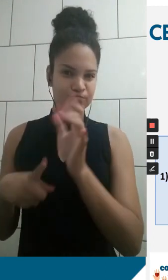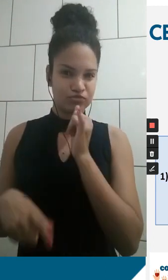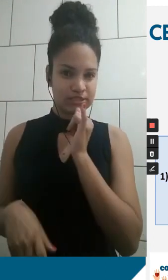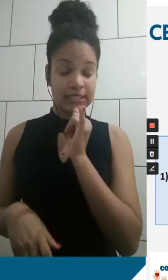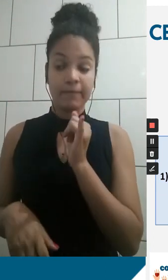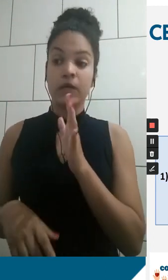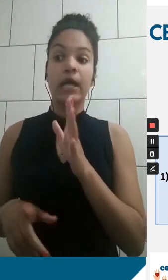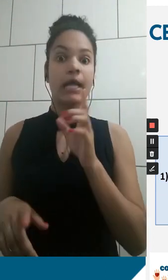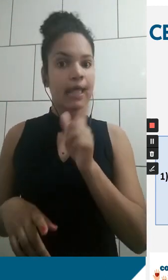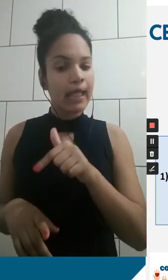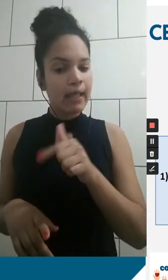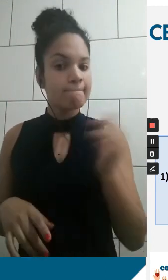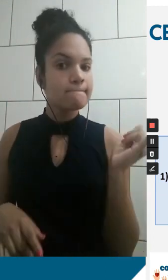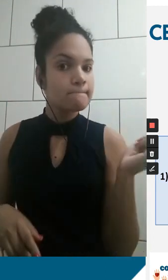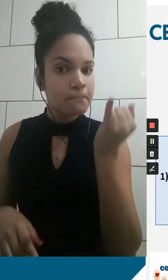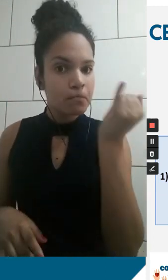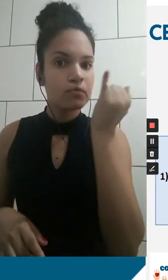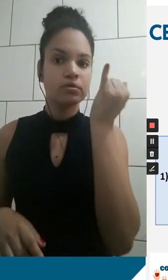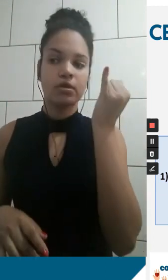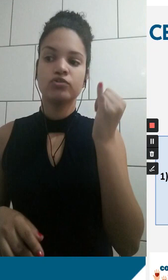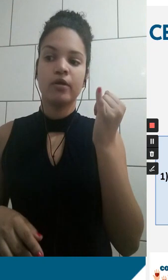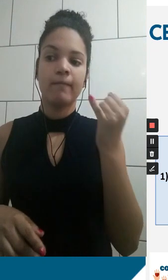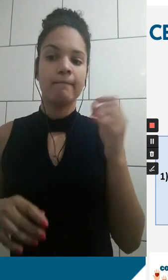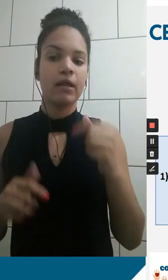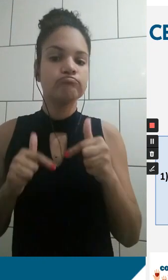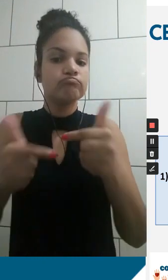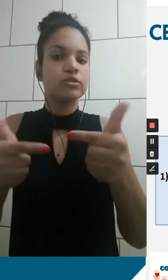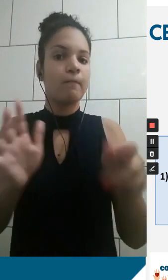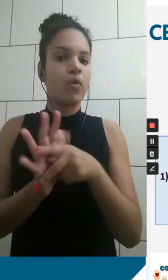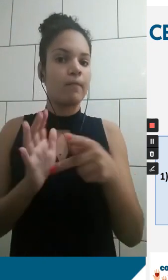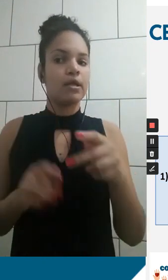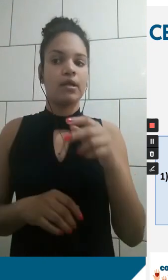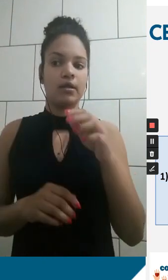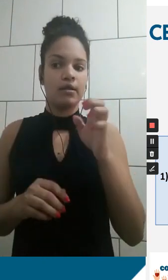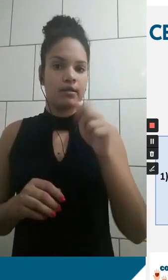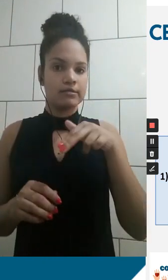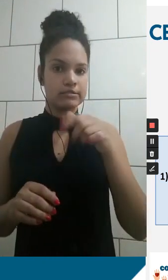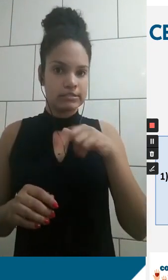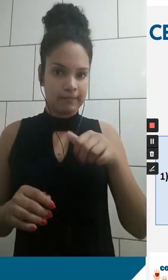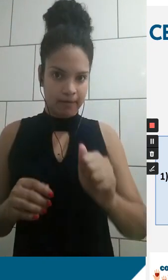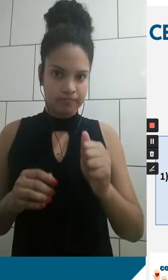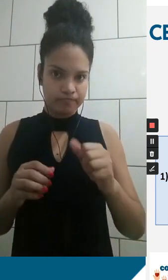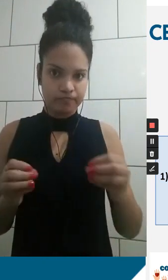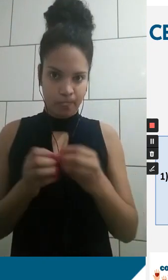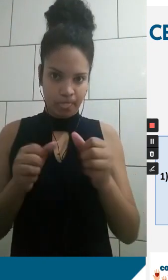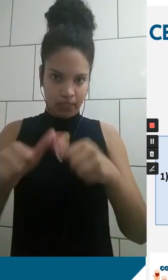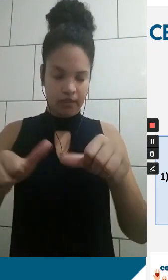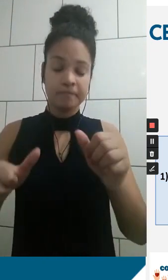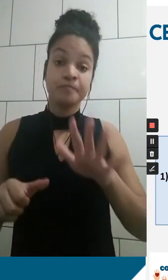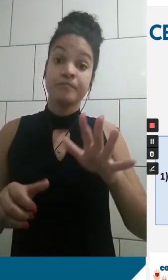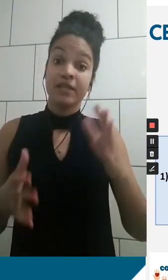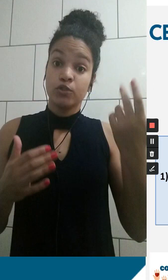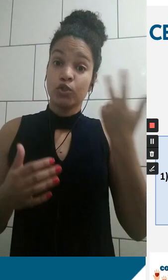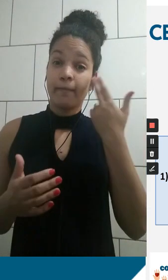a atuação da enzima. Em geral, nas provas de vestibular, vocês vão ver muitas questões vinculadas